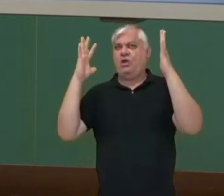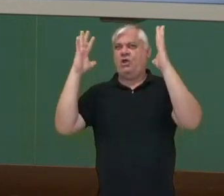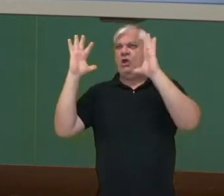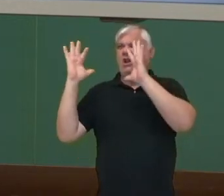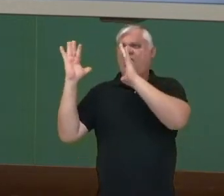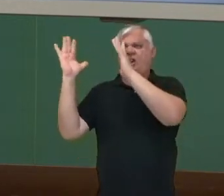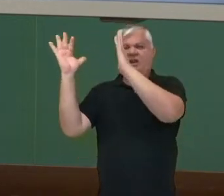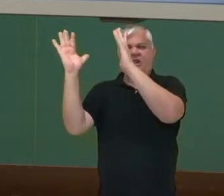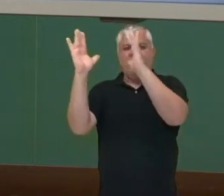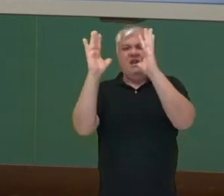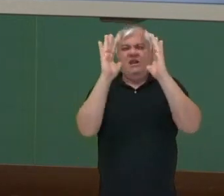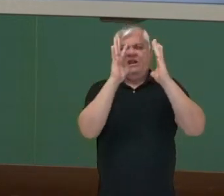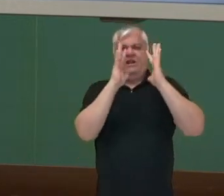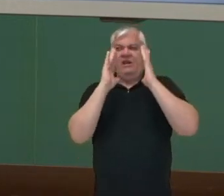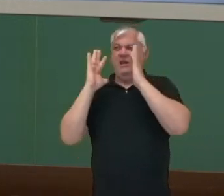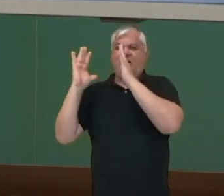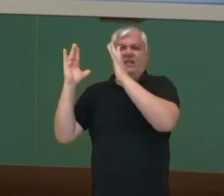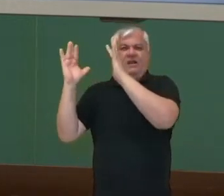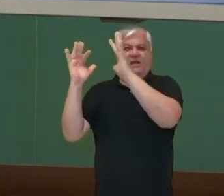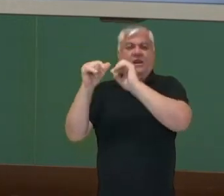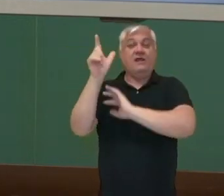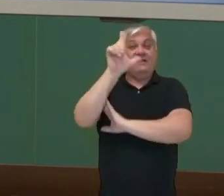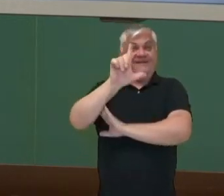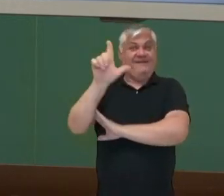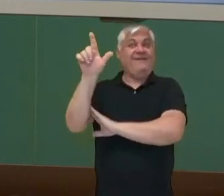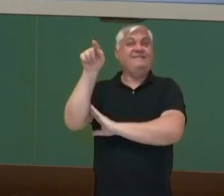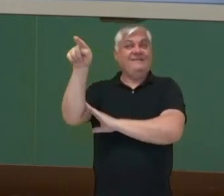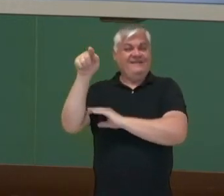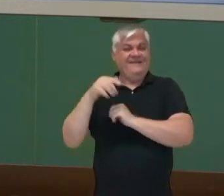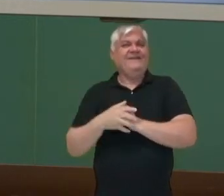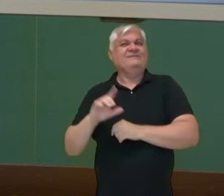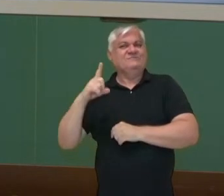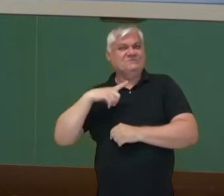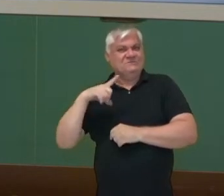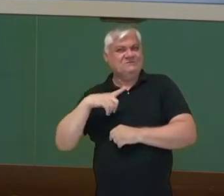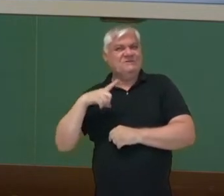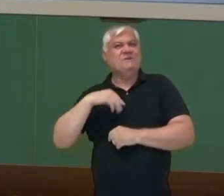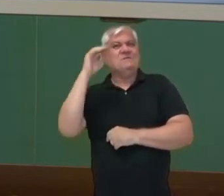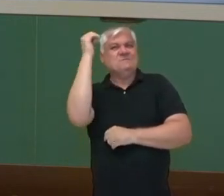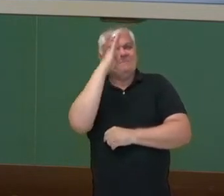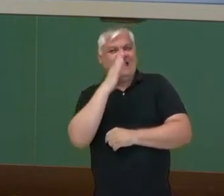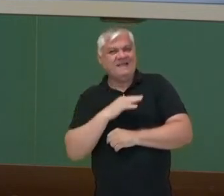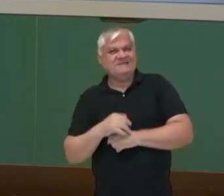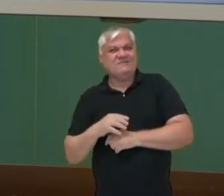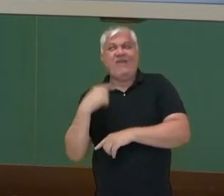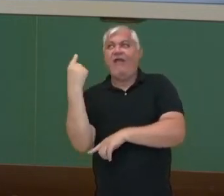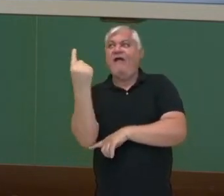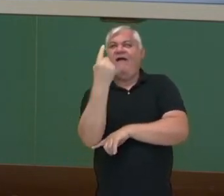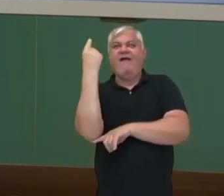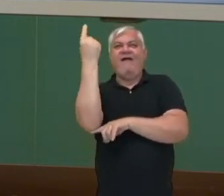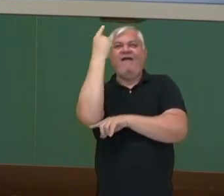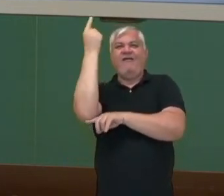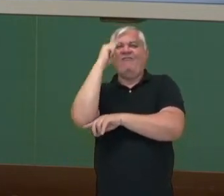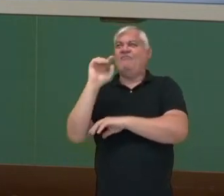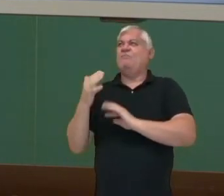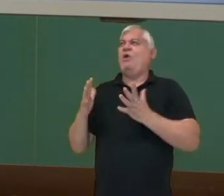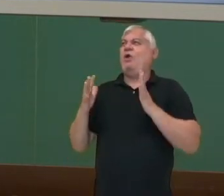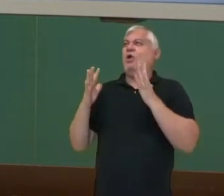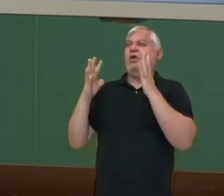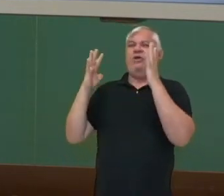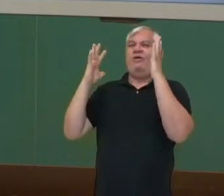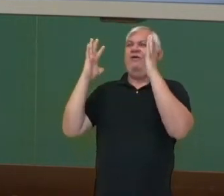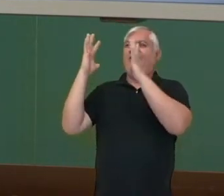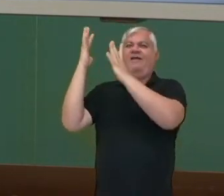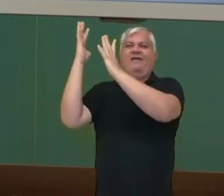parte da porção leste da região sudeste ali e do Brasil, né? Toda a parte litorânea do Brasil